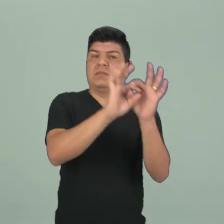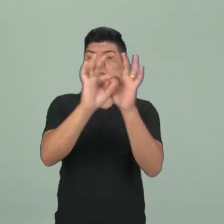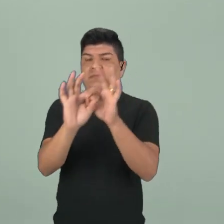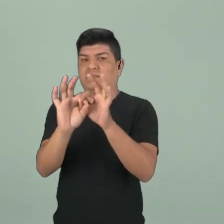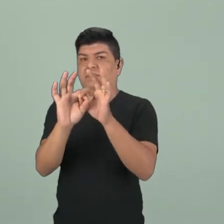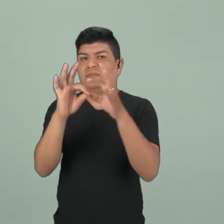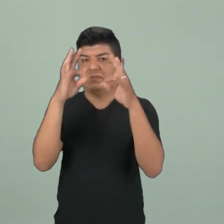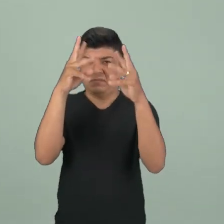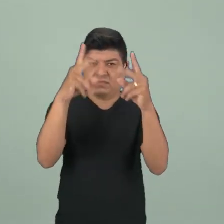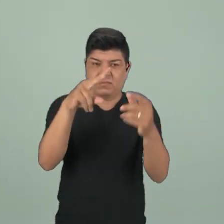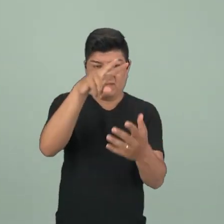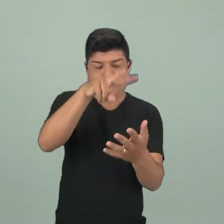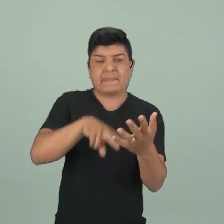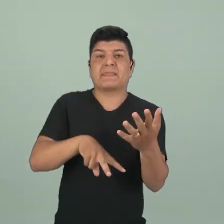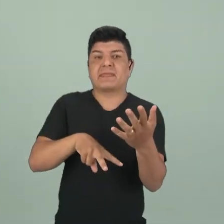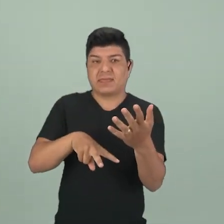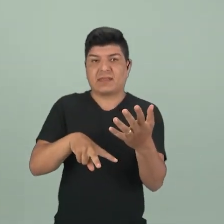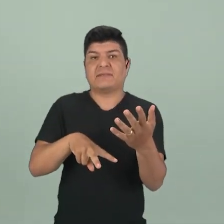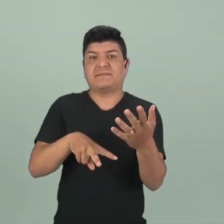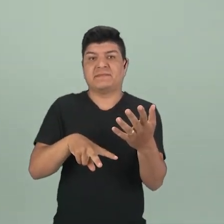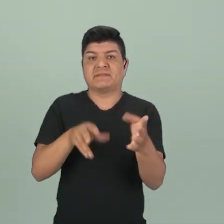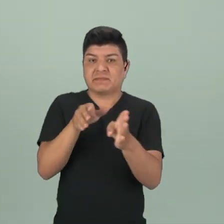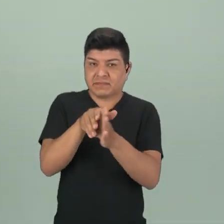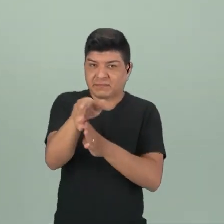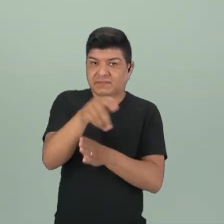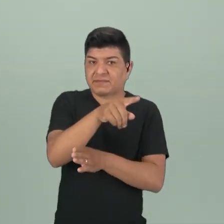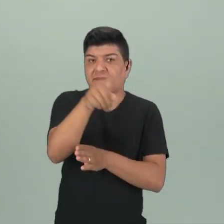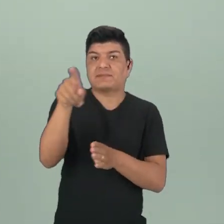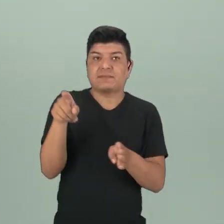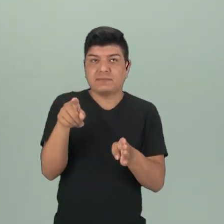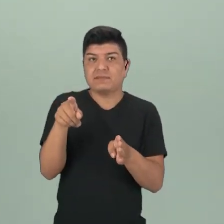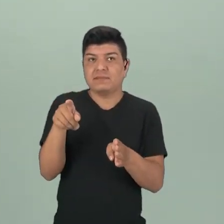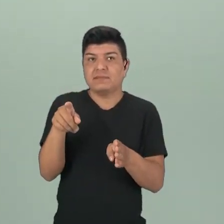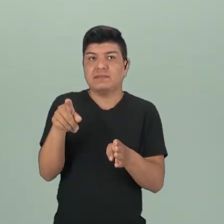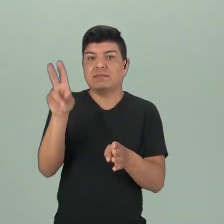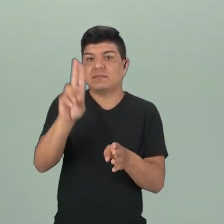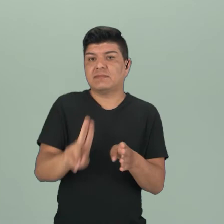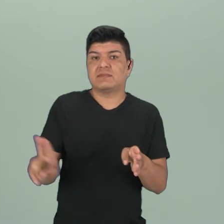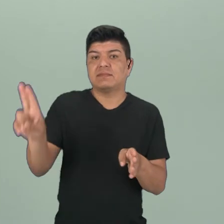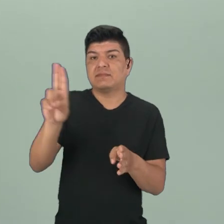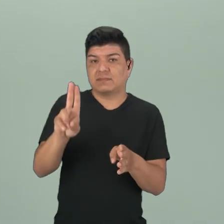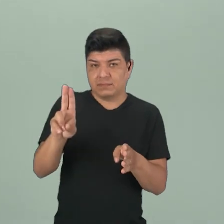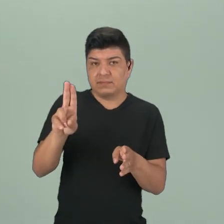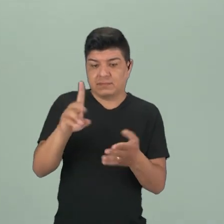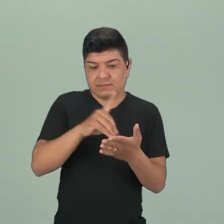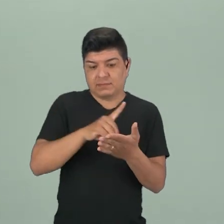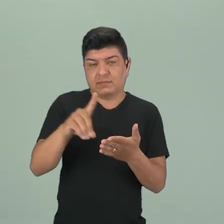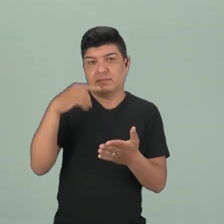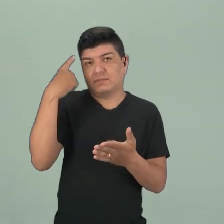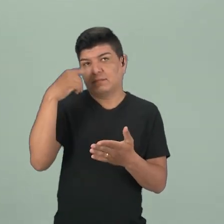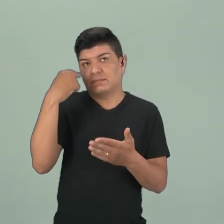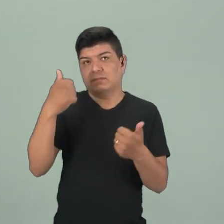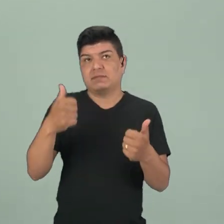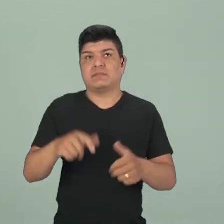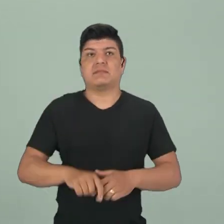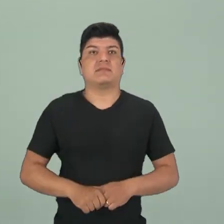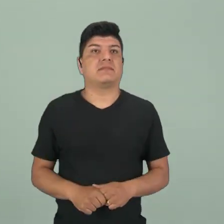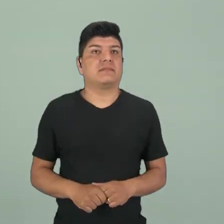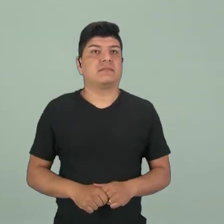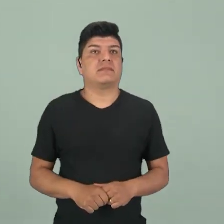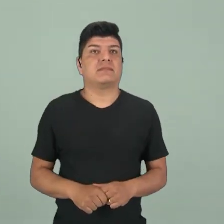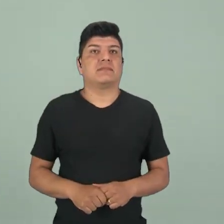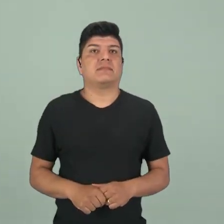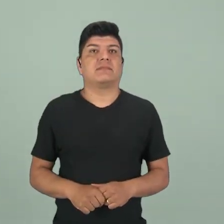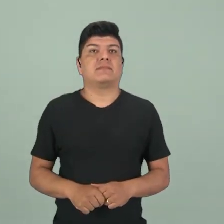todo da leitura, tá, galera? Então já fica até uma dica aí referente ao uso do dicionário na língua espanhola, tá? E aí,